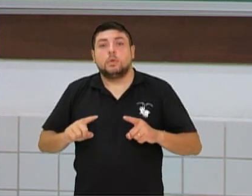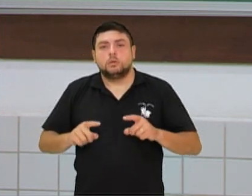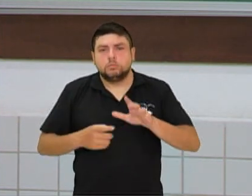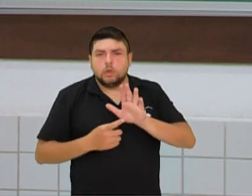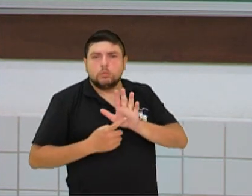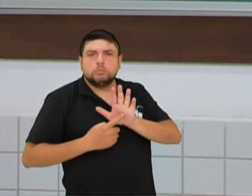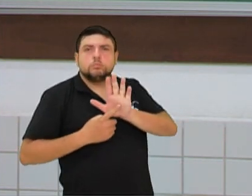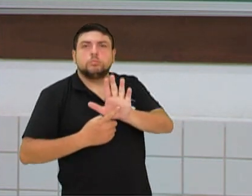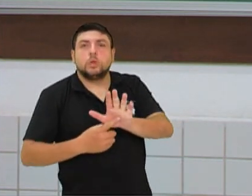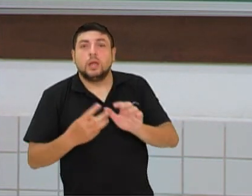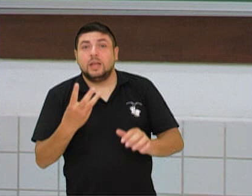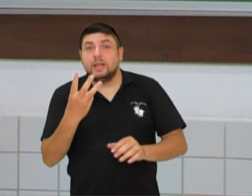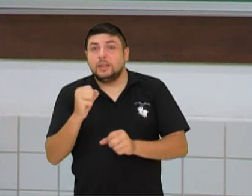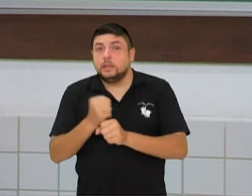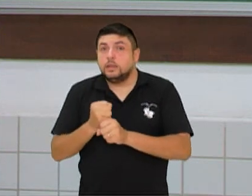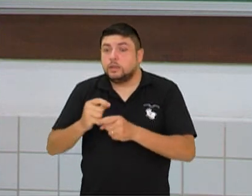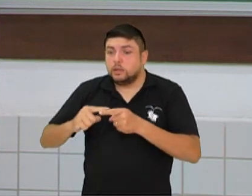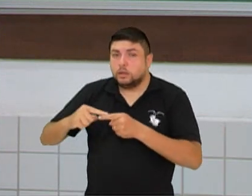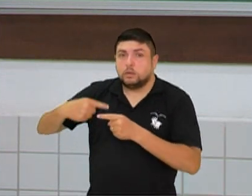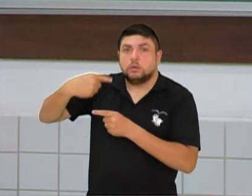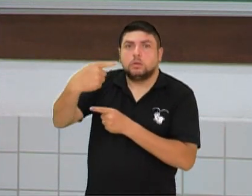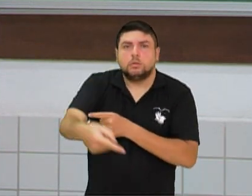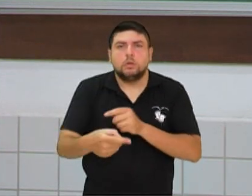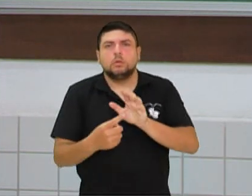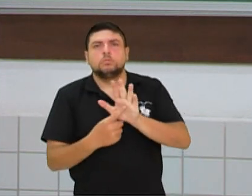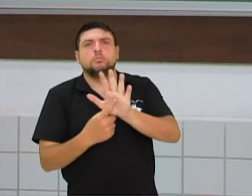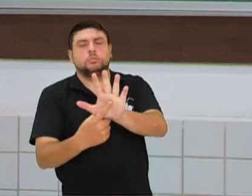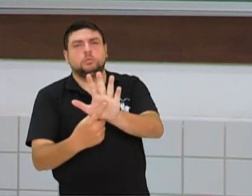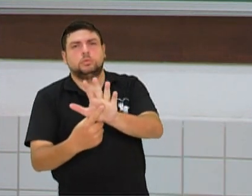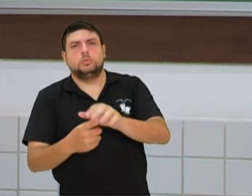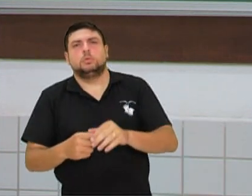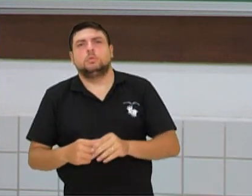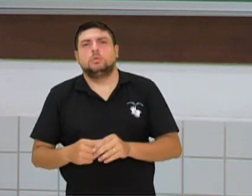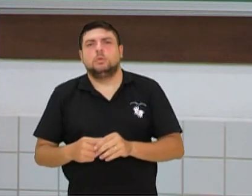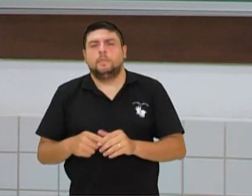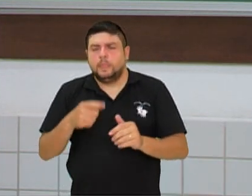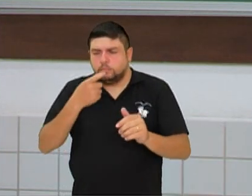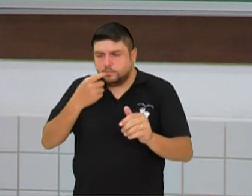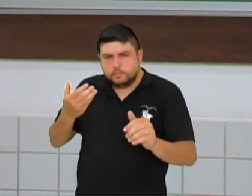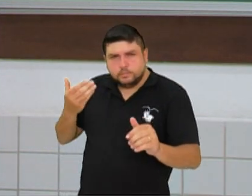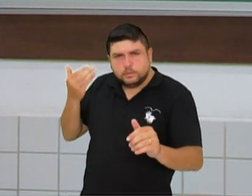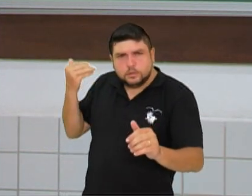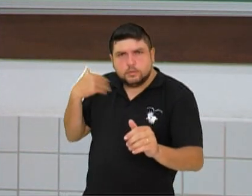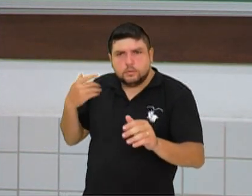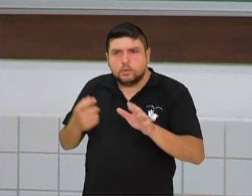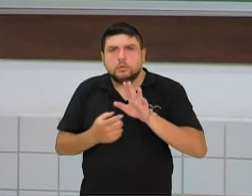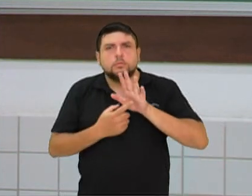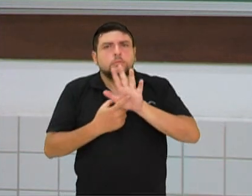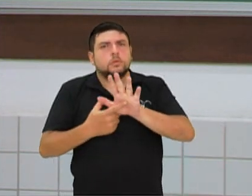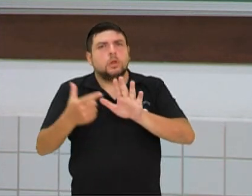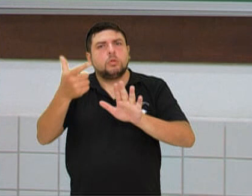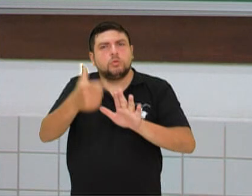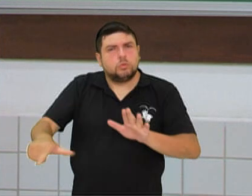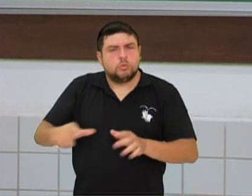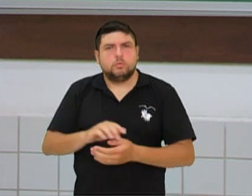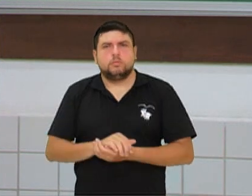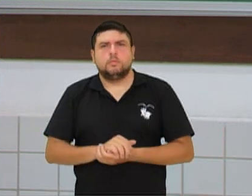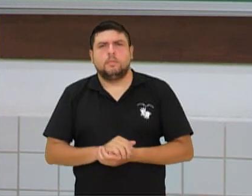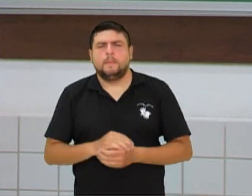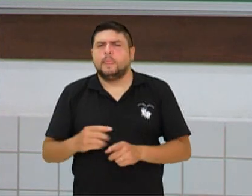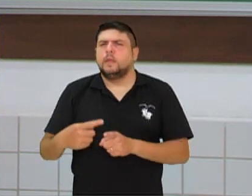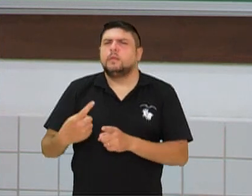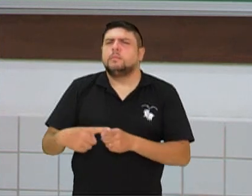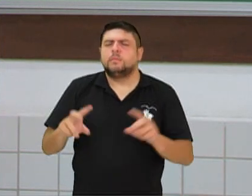em 1967. E não faz muito tempo ela foi reencenada novamente. Por que essa peça, O Rei da